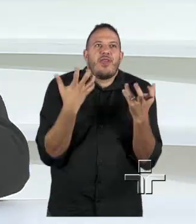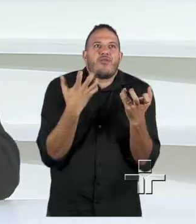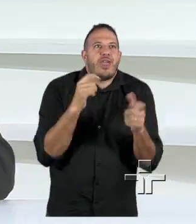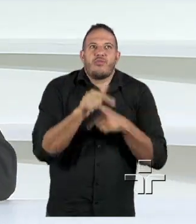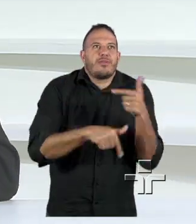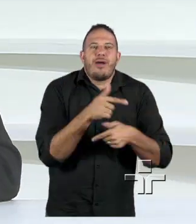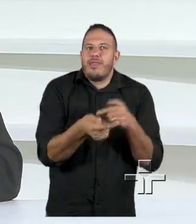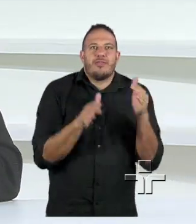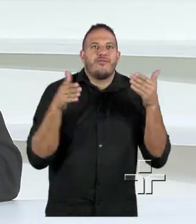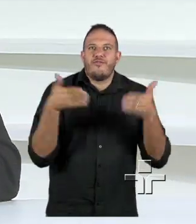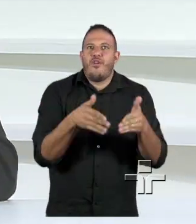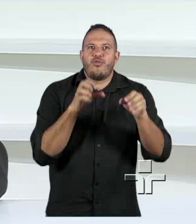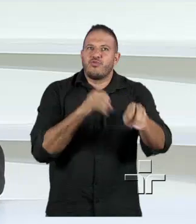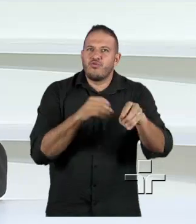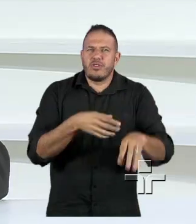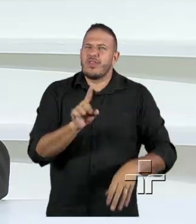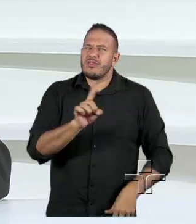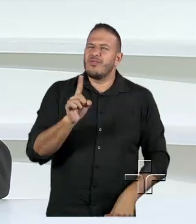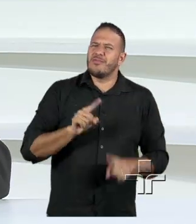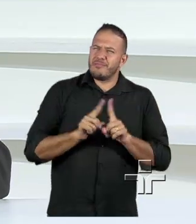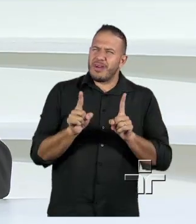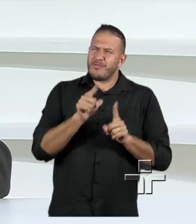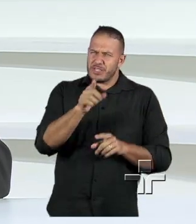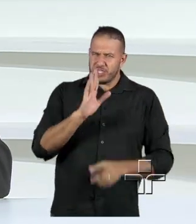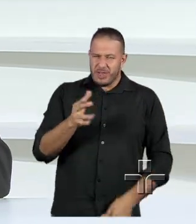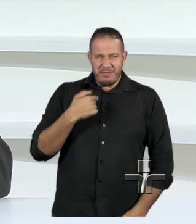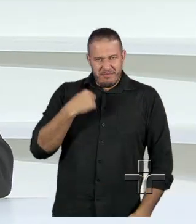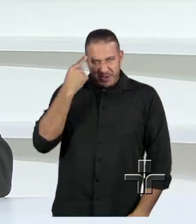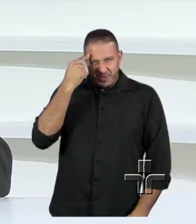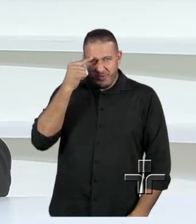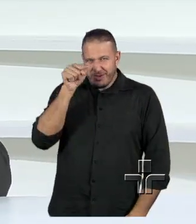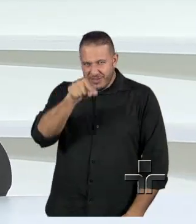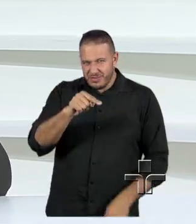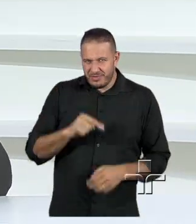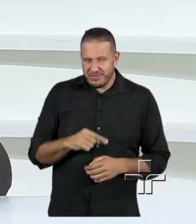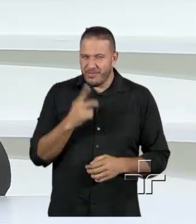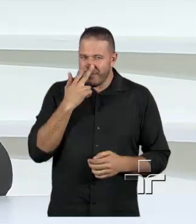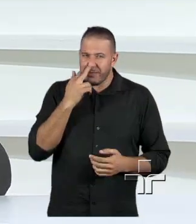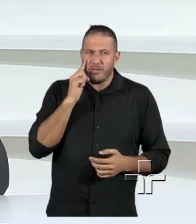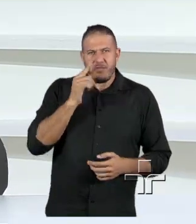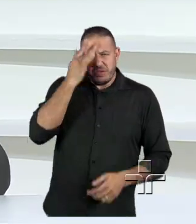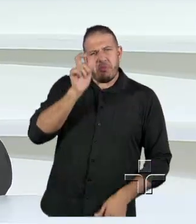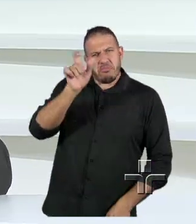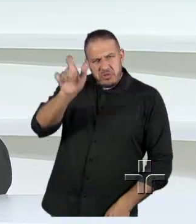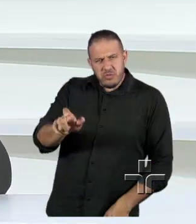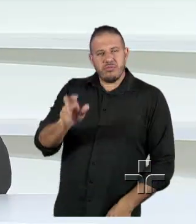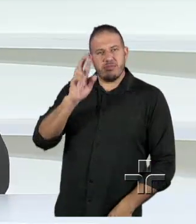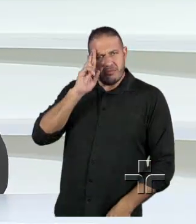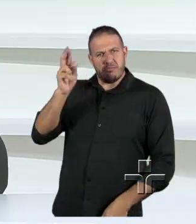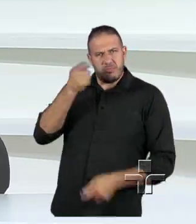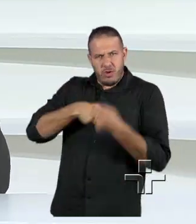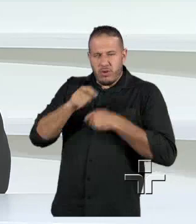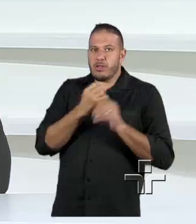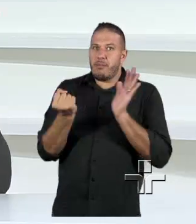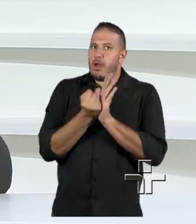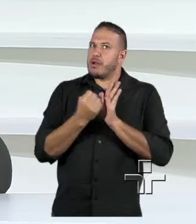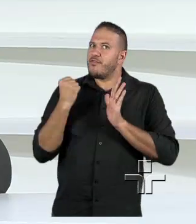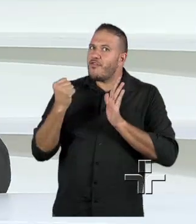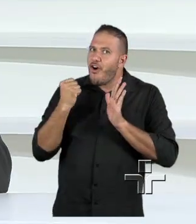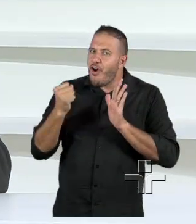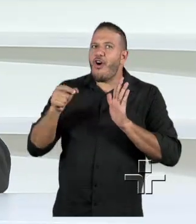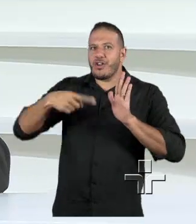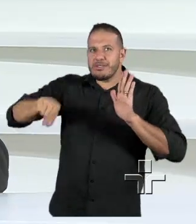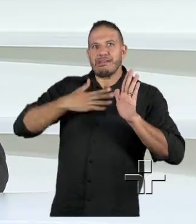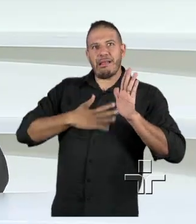com educação ou alguma coisa assim. Você já pensou sobre isso, considerando que você é um empresário, tem uma marca poderosa, querida, que